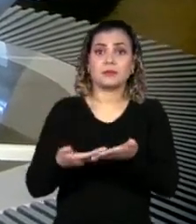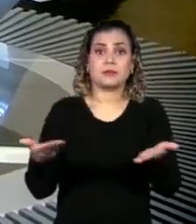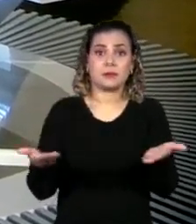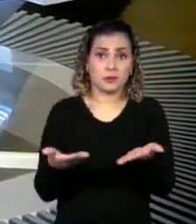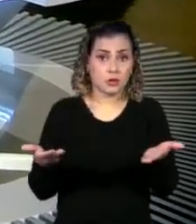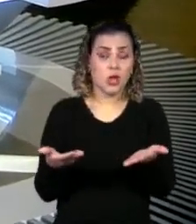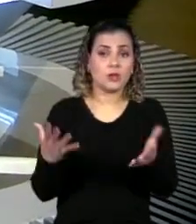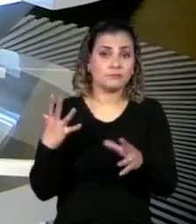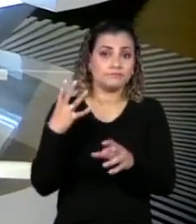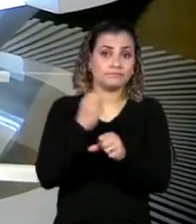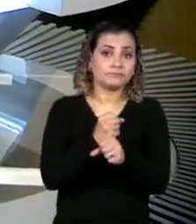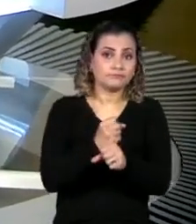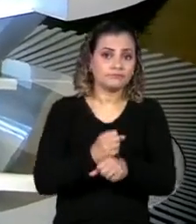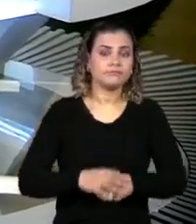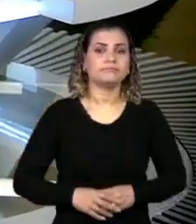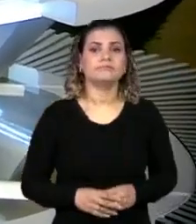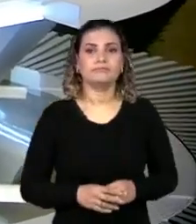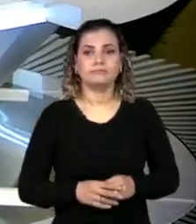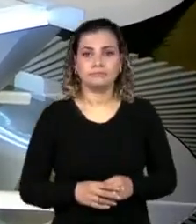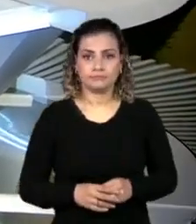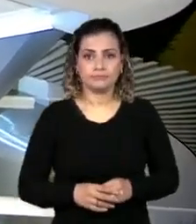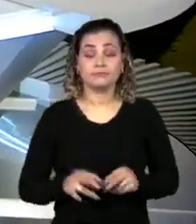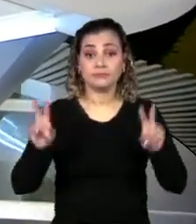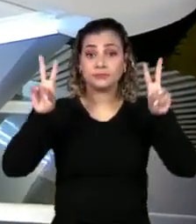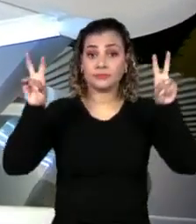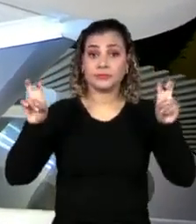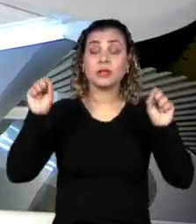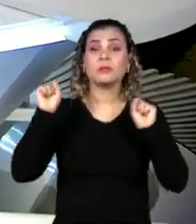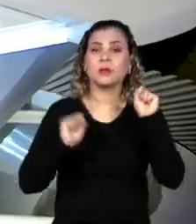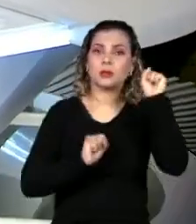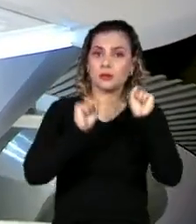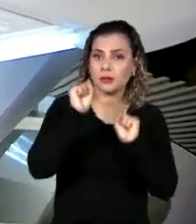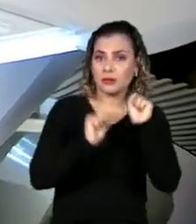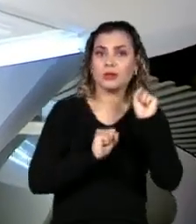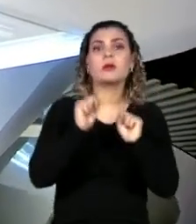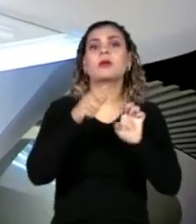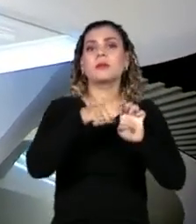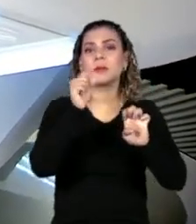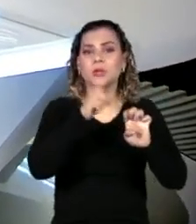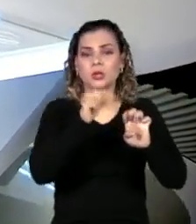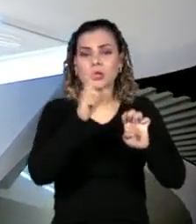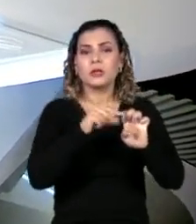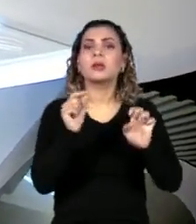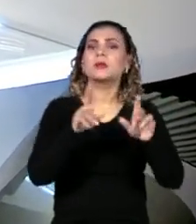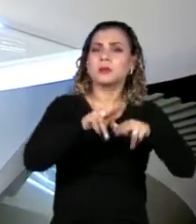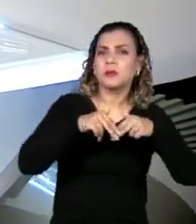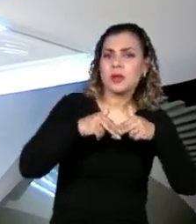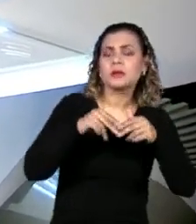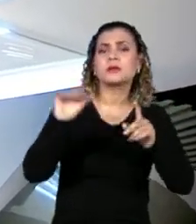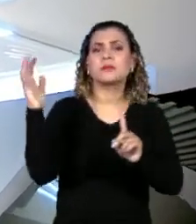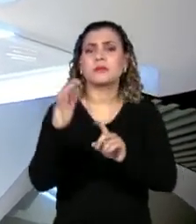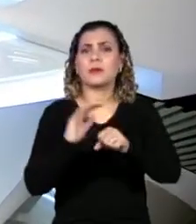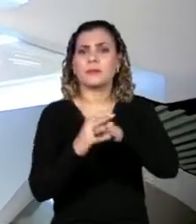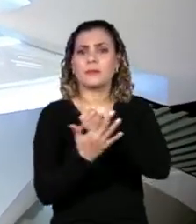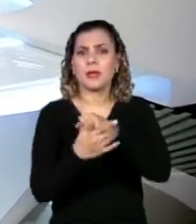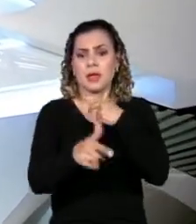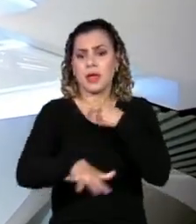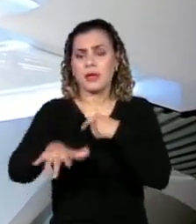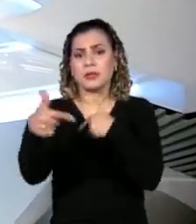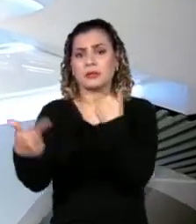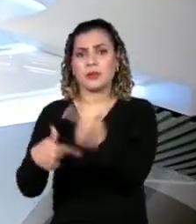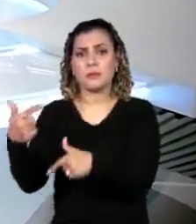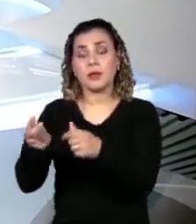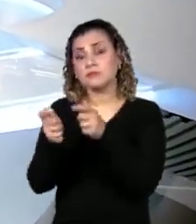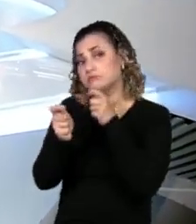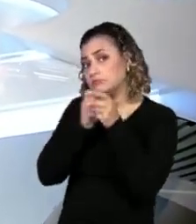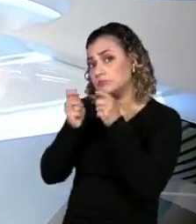dessa contabilização. Sobre empreendedorismo, precarização do emprego e os reflexos da pandemia no mundo do trabalho, eu